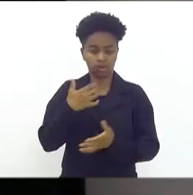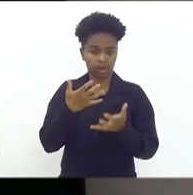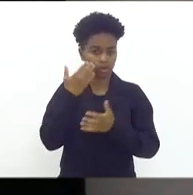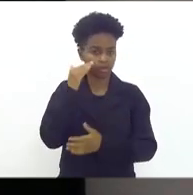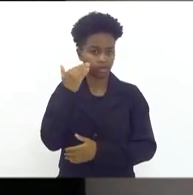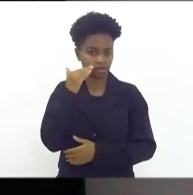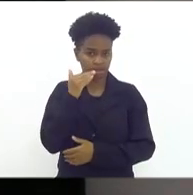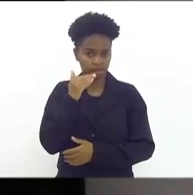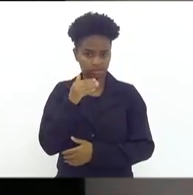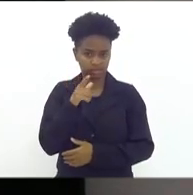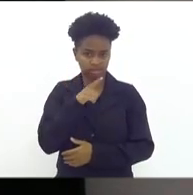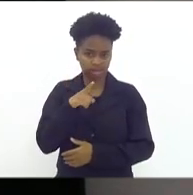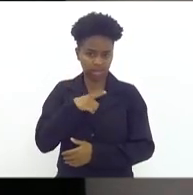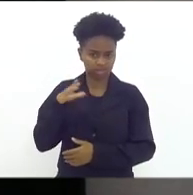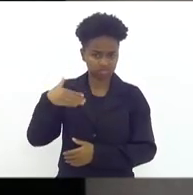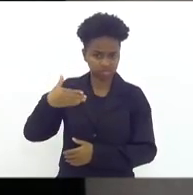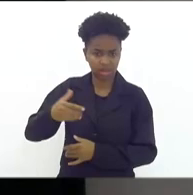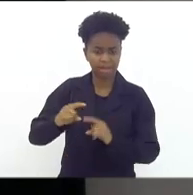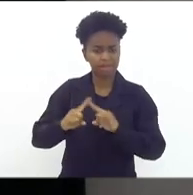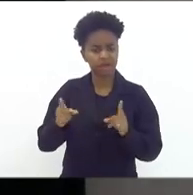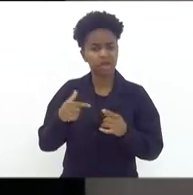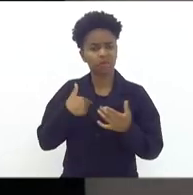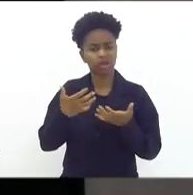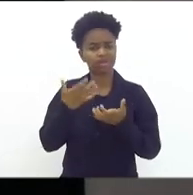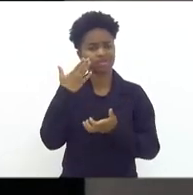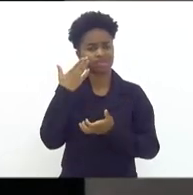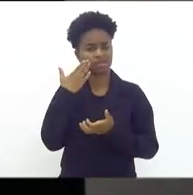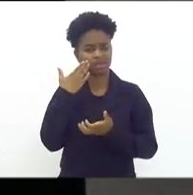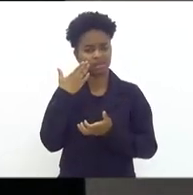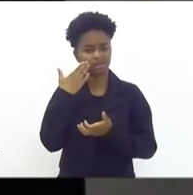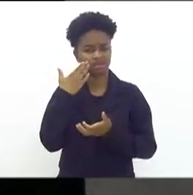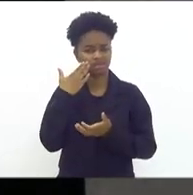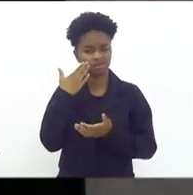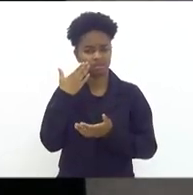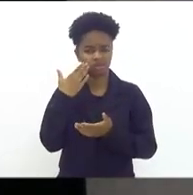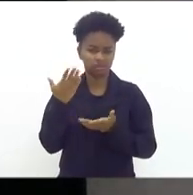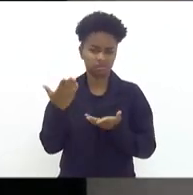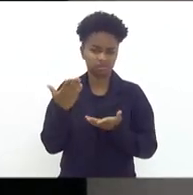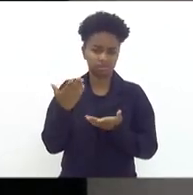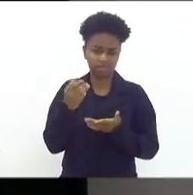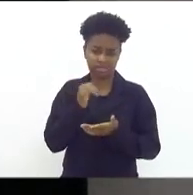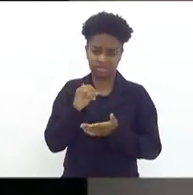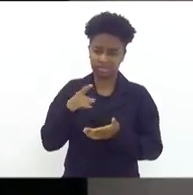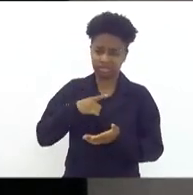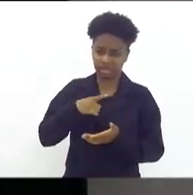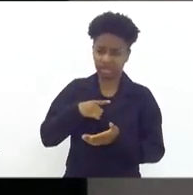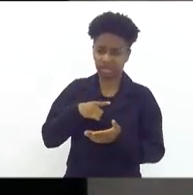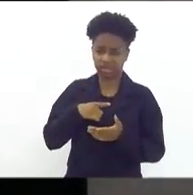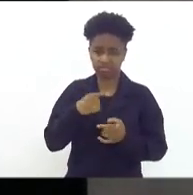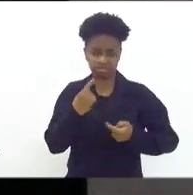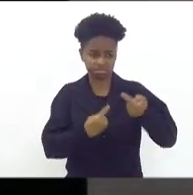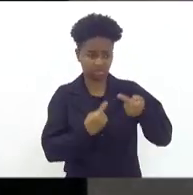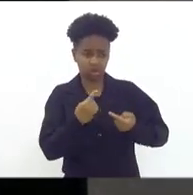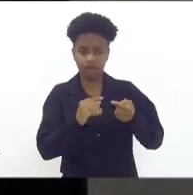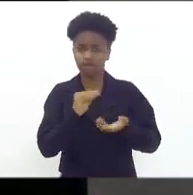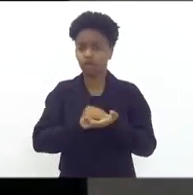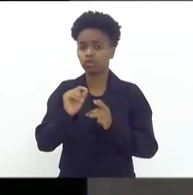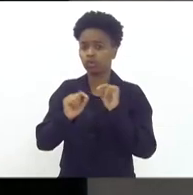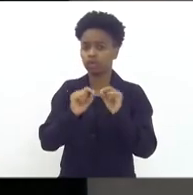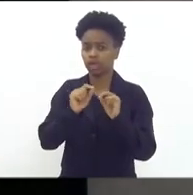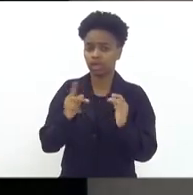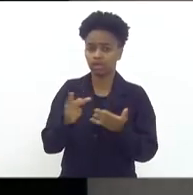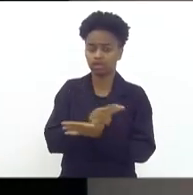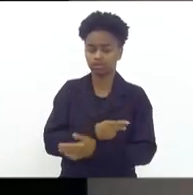tá em andamento mas eu queria tentar entender só mas praticamente assim que pé que tá se existem tratativas realmente o que que falta para isso